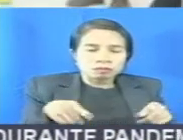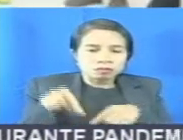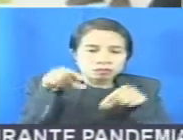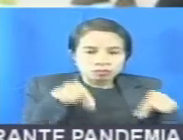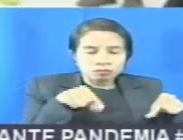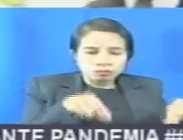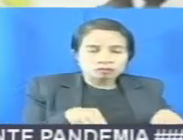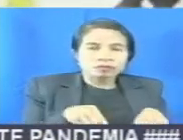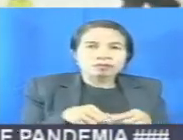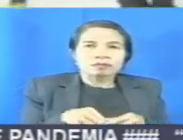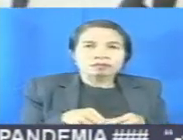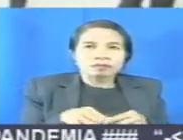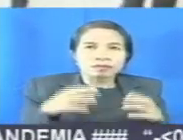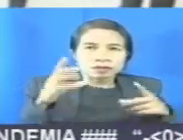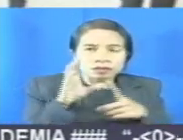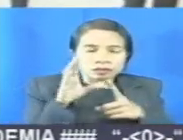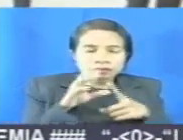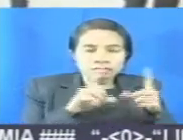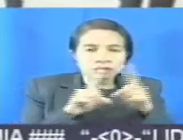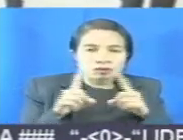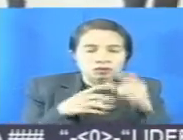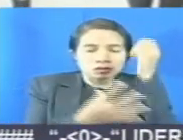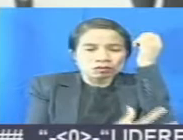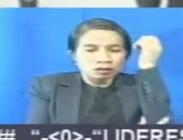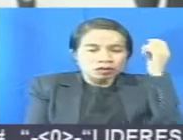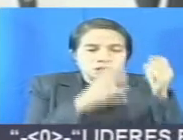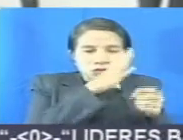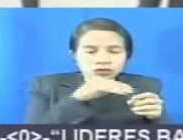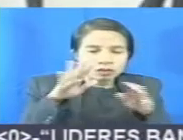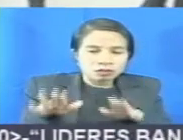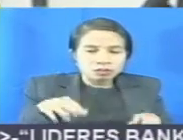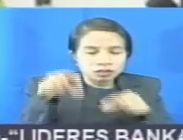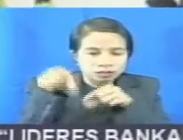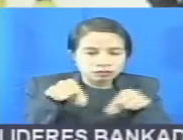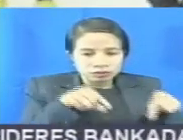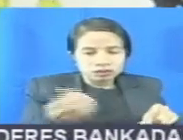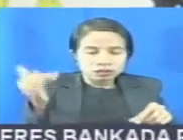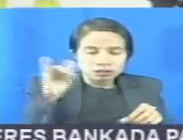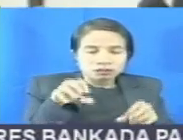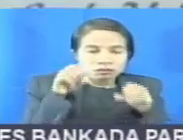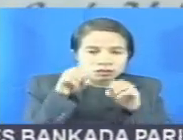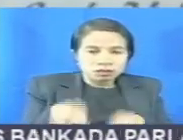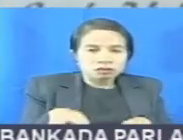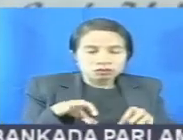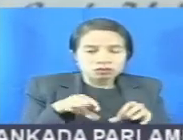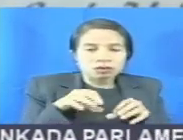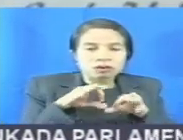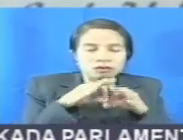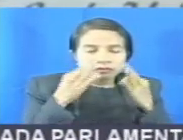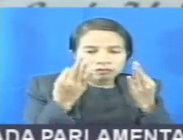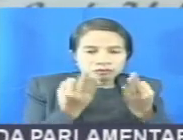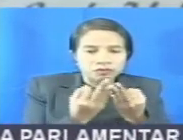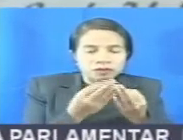deficiência. Chefe Casa Civil Actuir, uankiak no labarik deficiência sira ne iha balung la kong ona inang amang, no